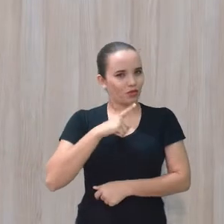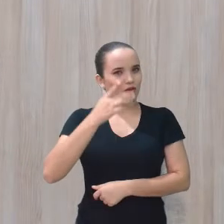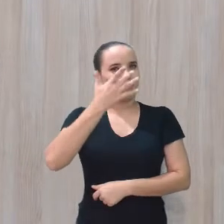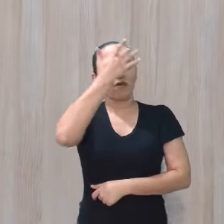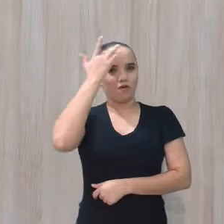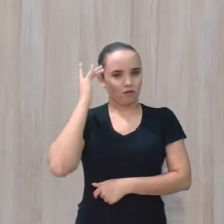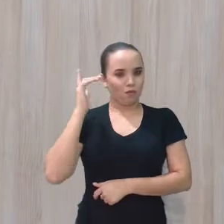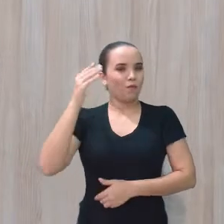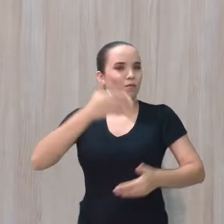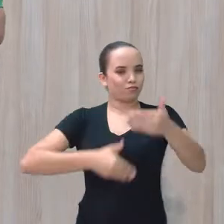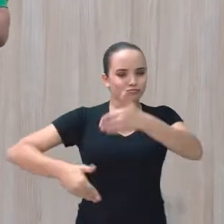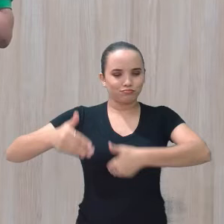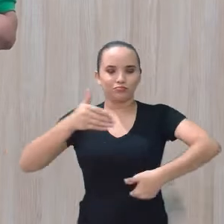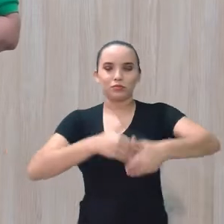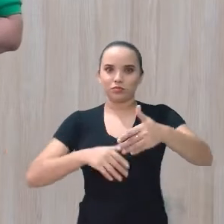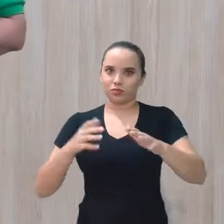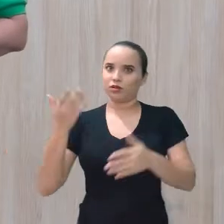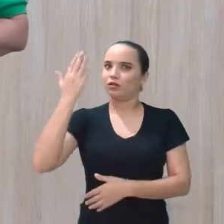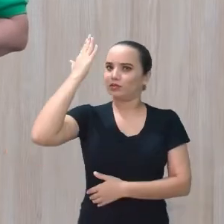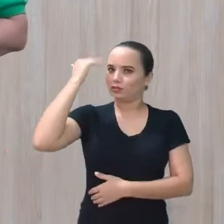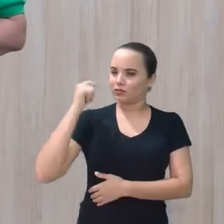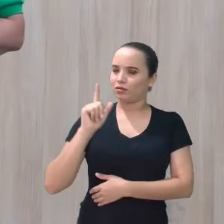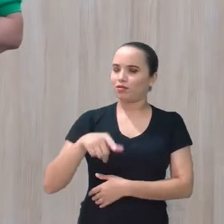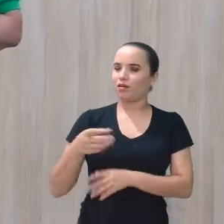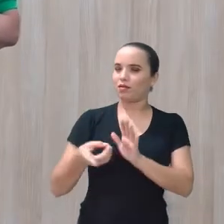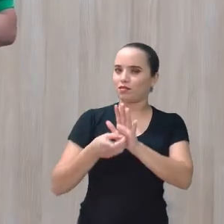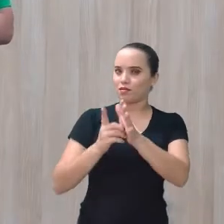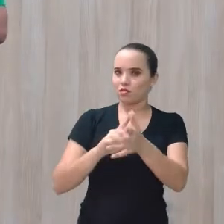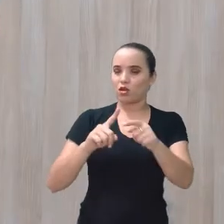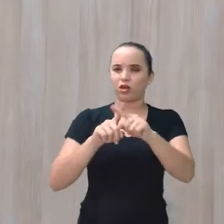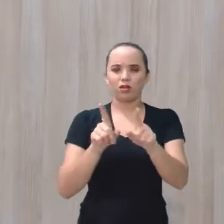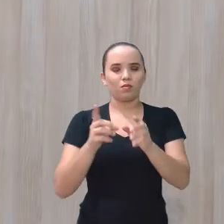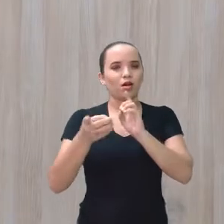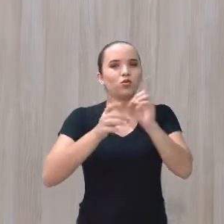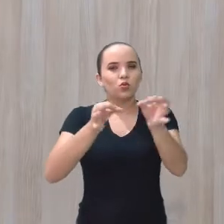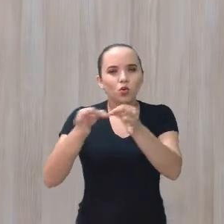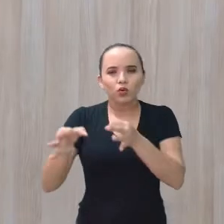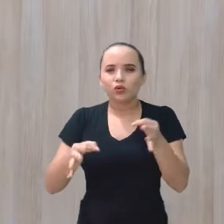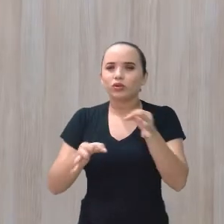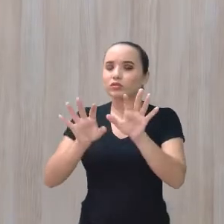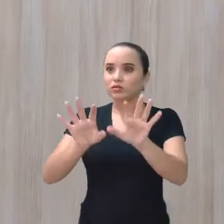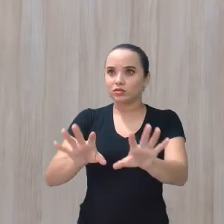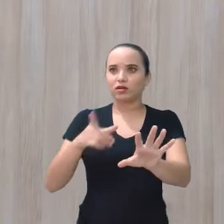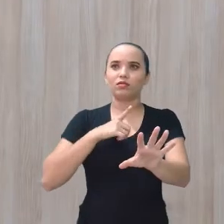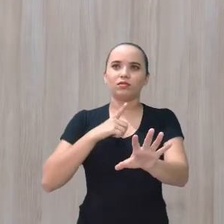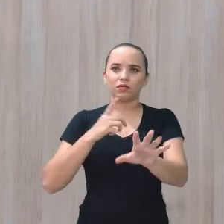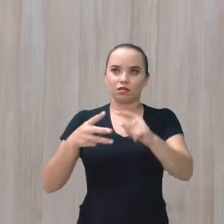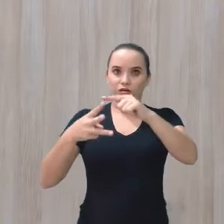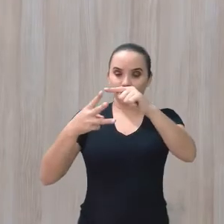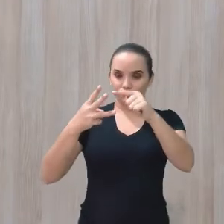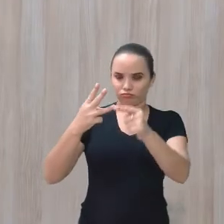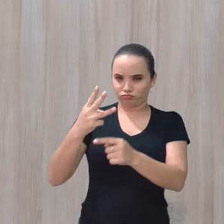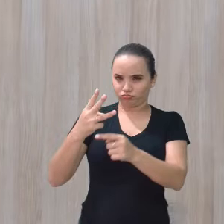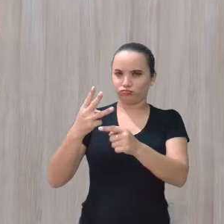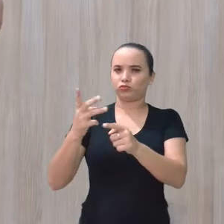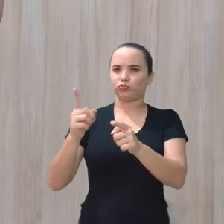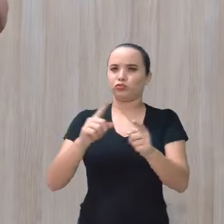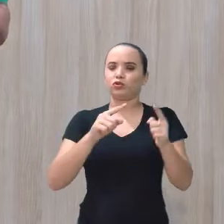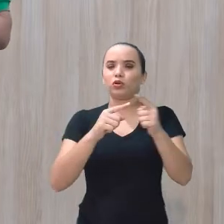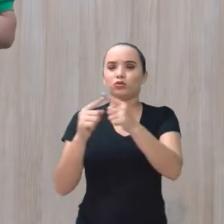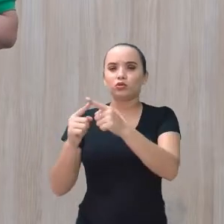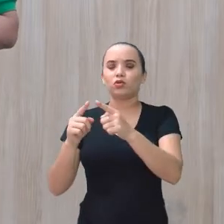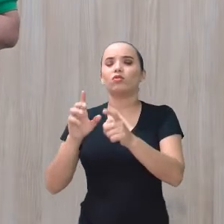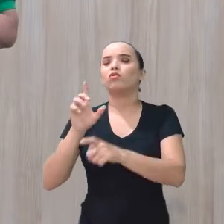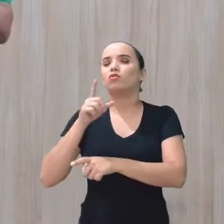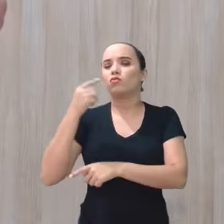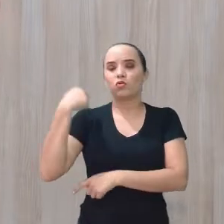sei que é cedinho, mas aí se organiza e tem as 3 formas que eu não posso deixar de lembrar vocês. Vocês são